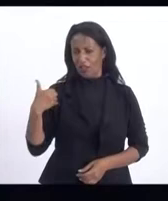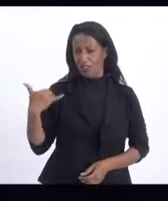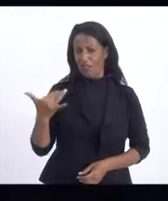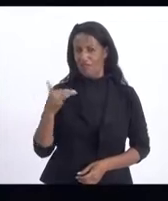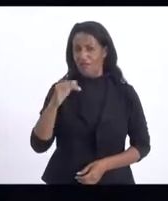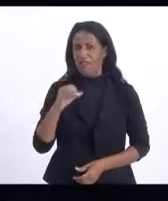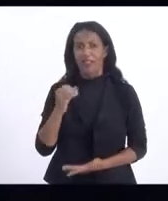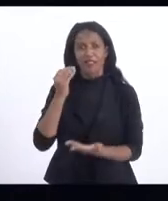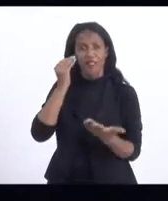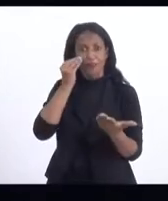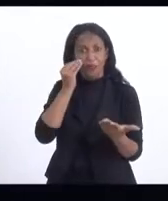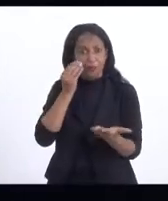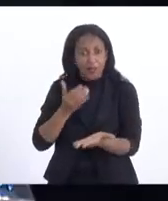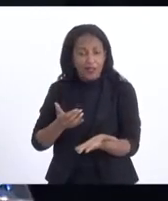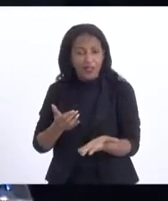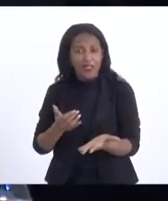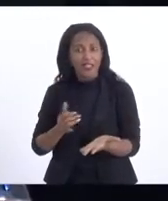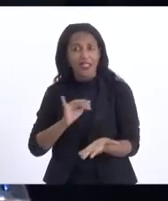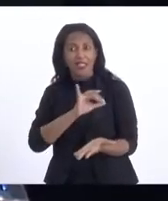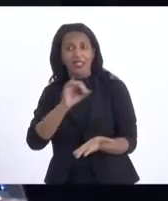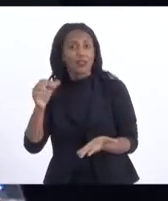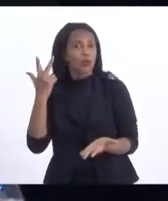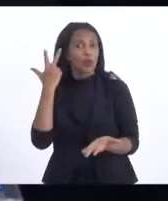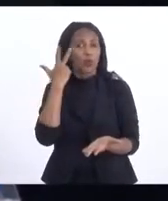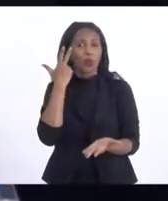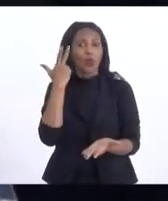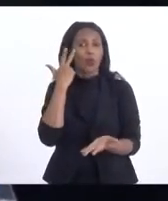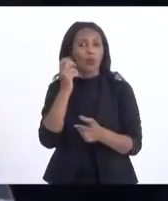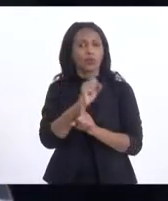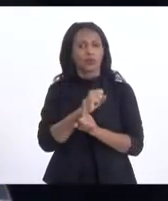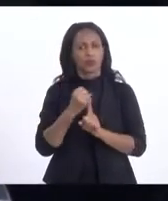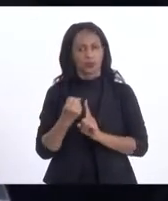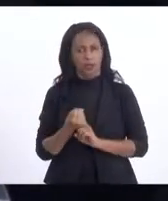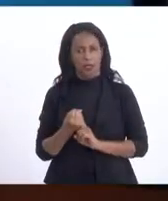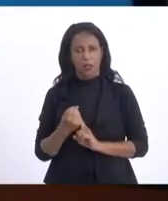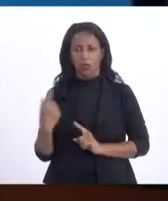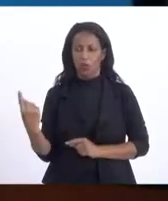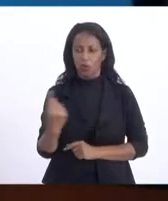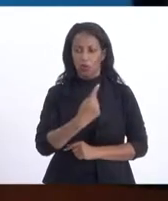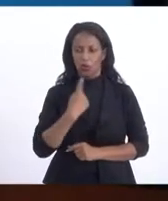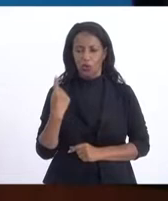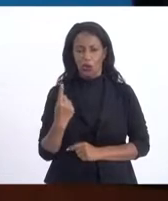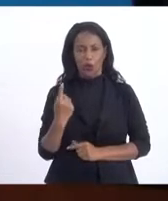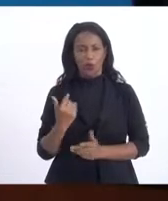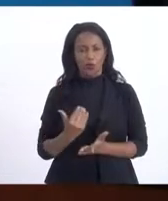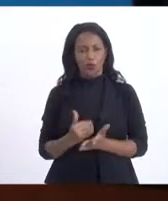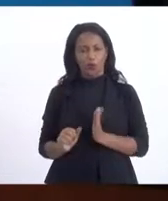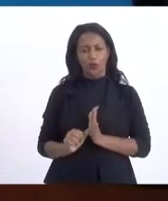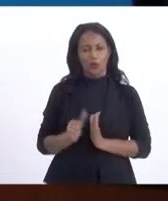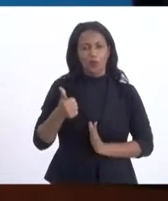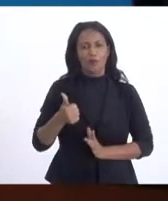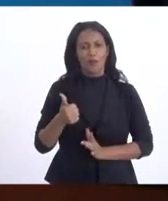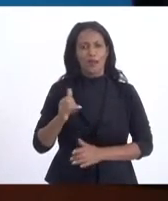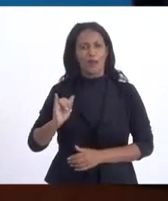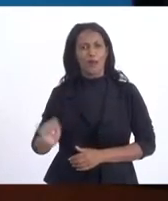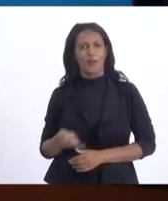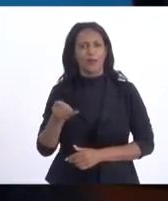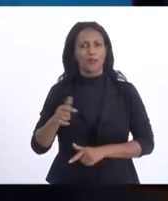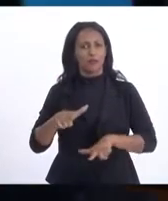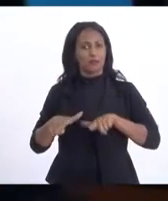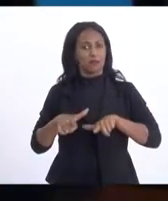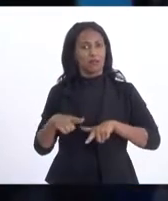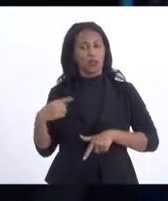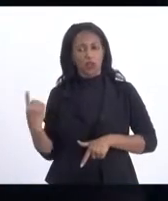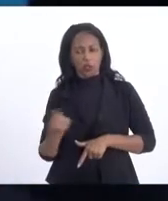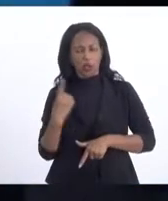essa é uma experiência clássica e isso é comum na sociedade. Nós somos a porta do primeiro emprego. Então, nós somos, de verdade,